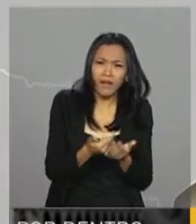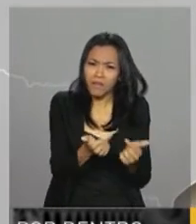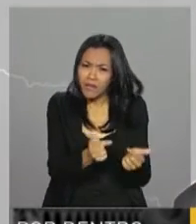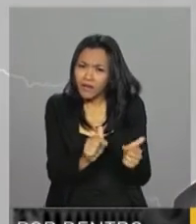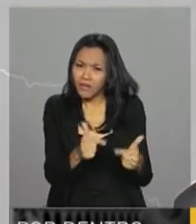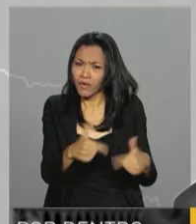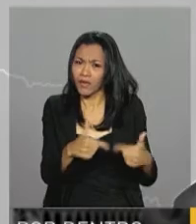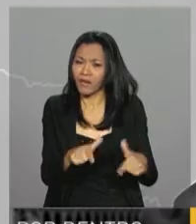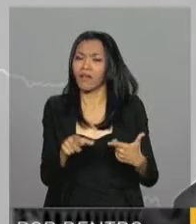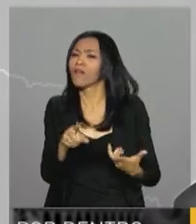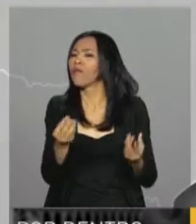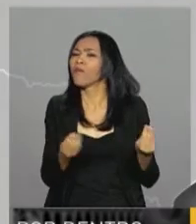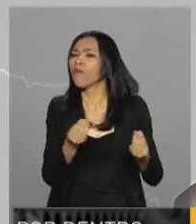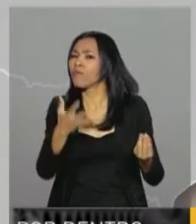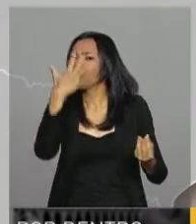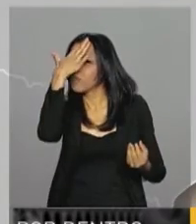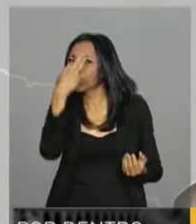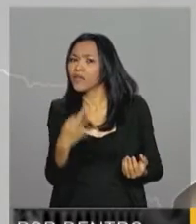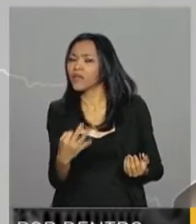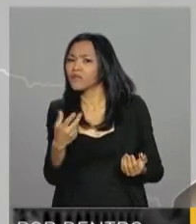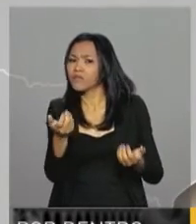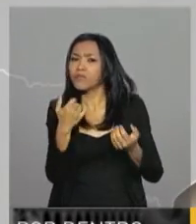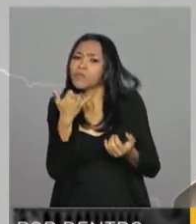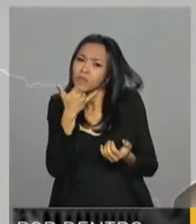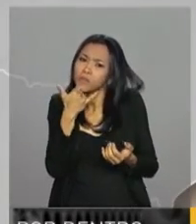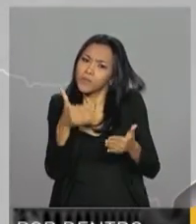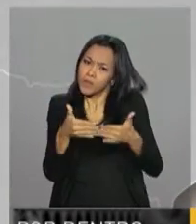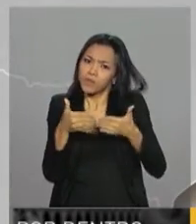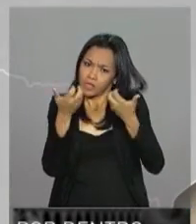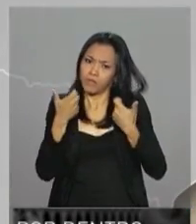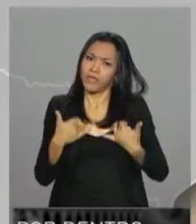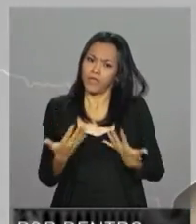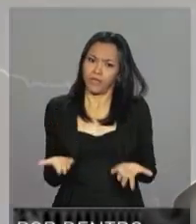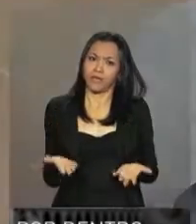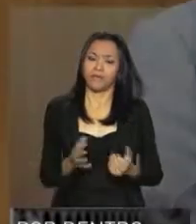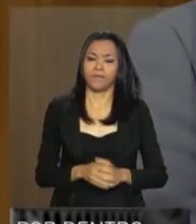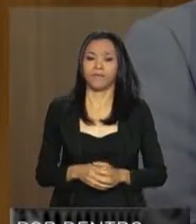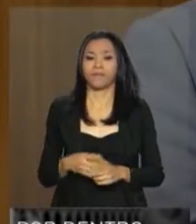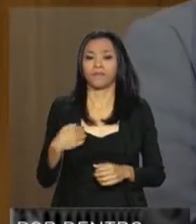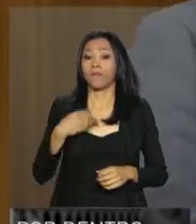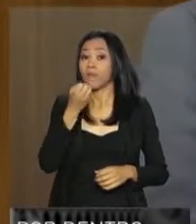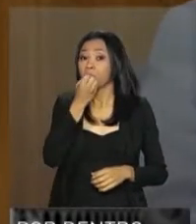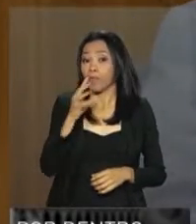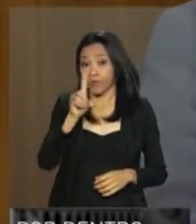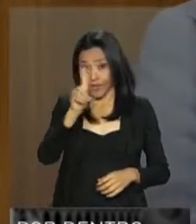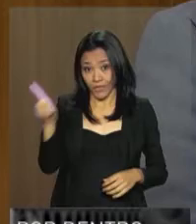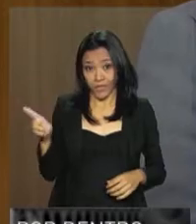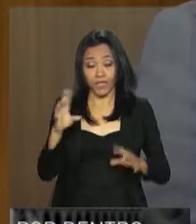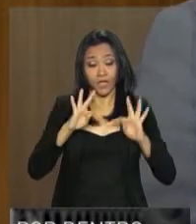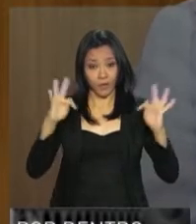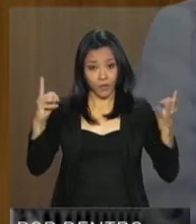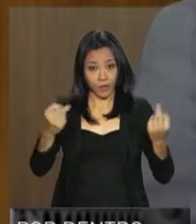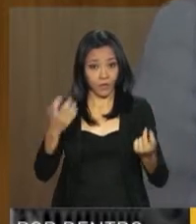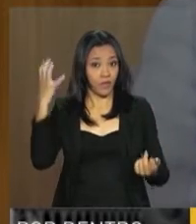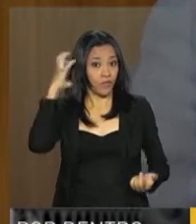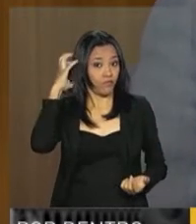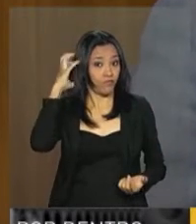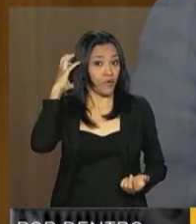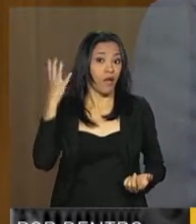que seu entende todos própria explica por gentileza patrick bom dia bom dia os ouvintes da rádio itatiaia